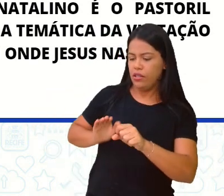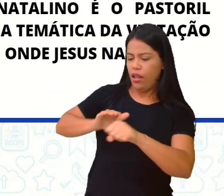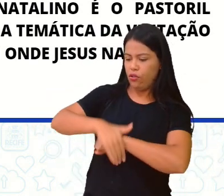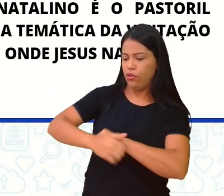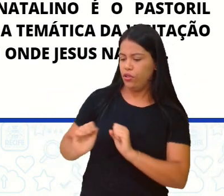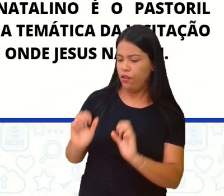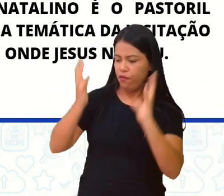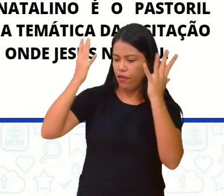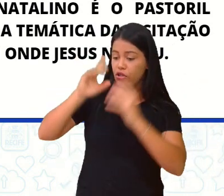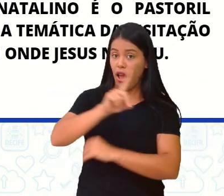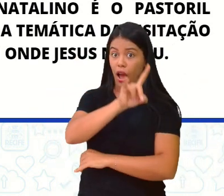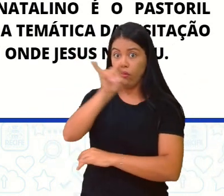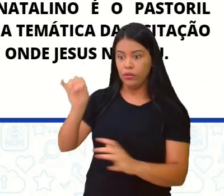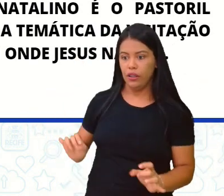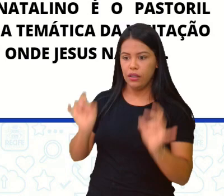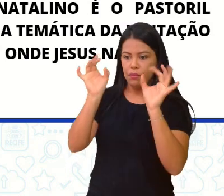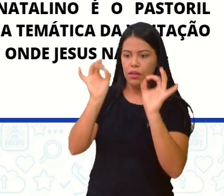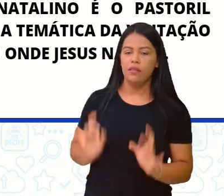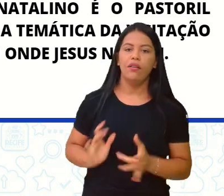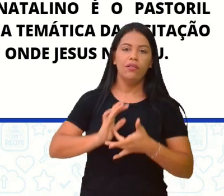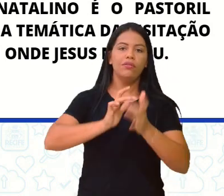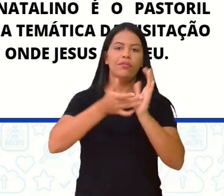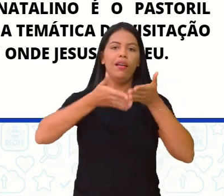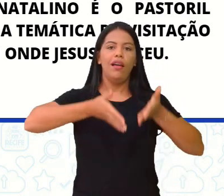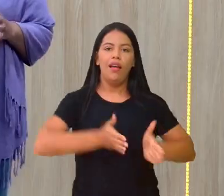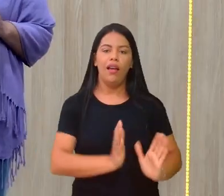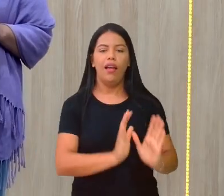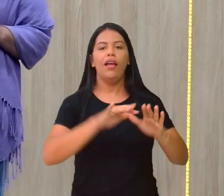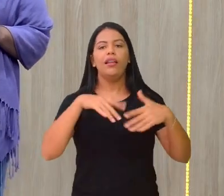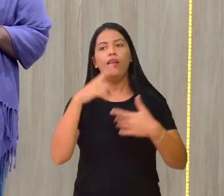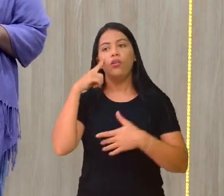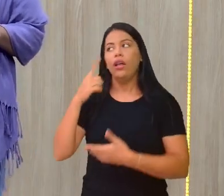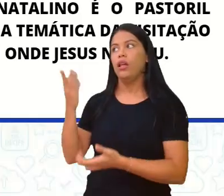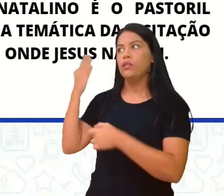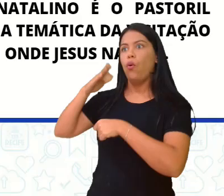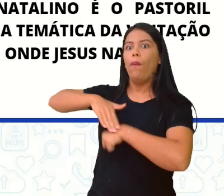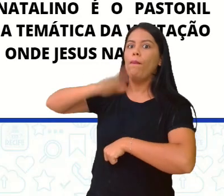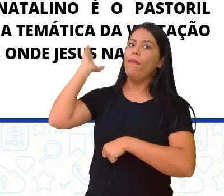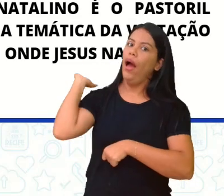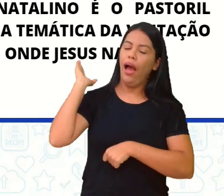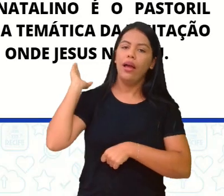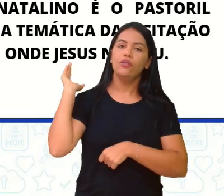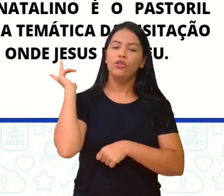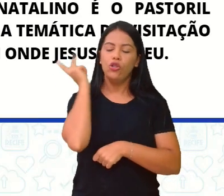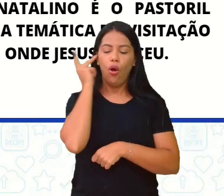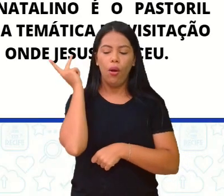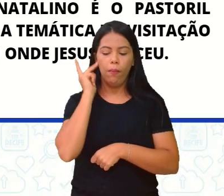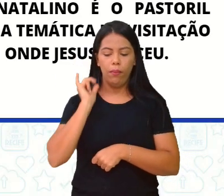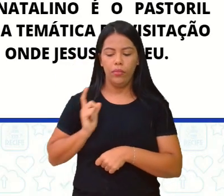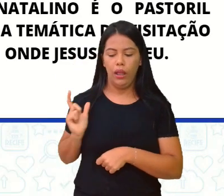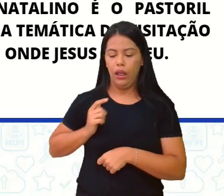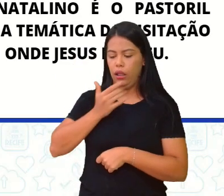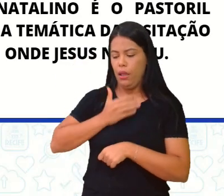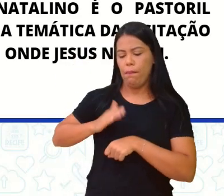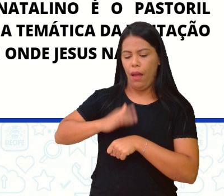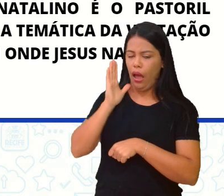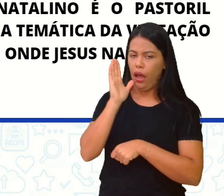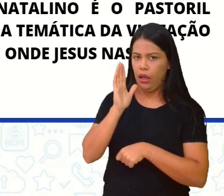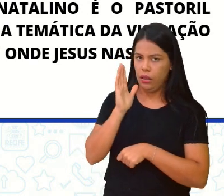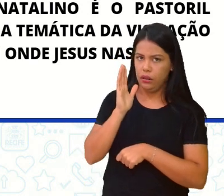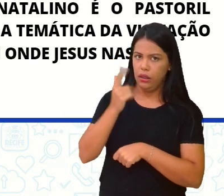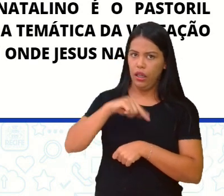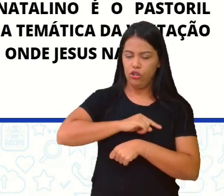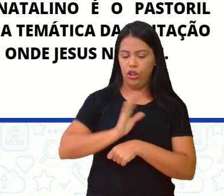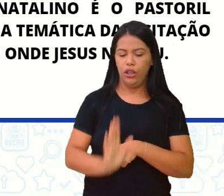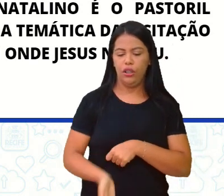dia em que Jesus nasceu. Desses folguedos, o mais tipicamente natalino, né? O